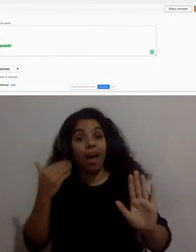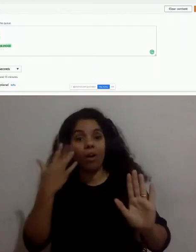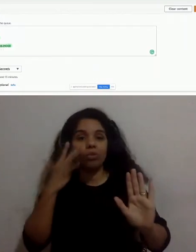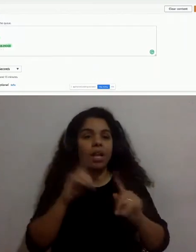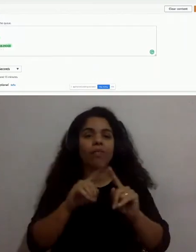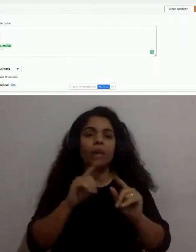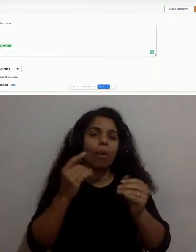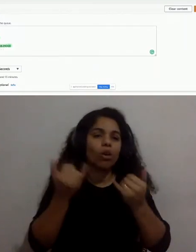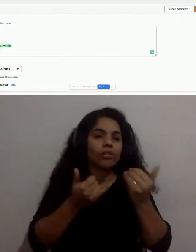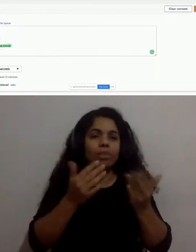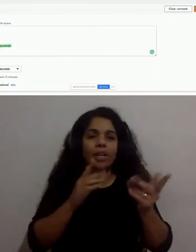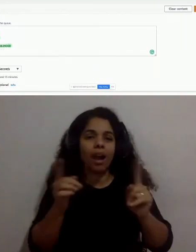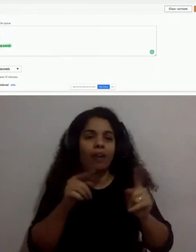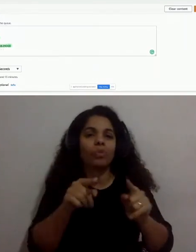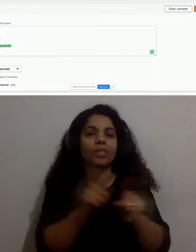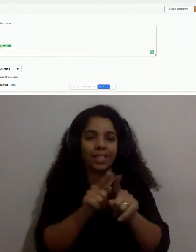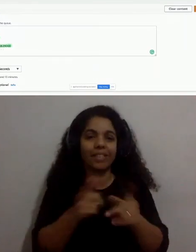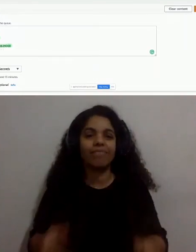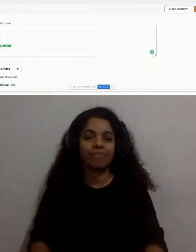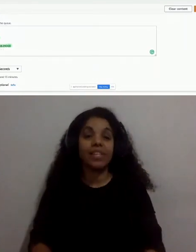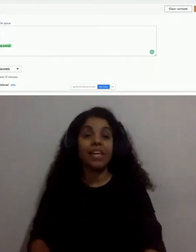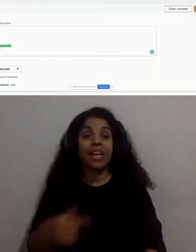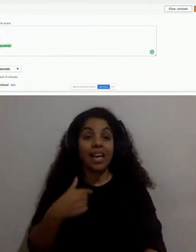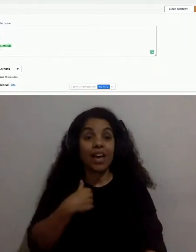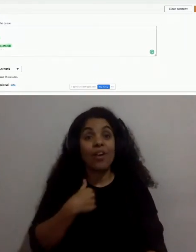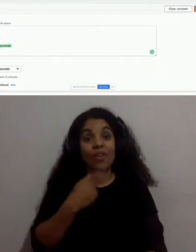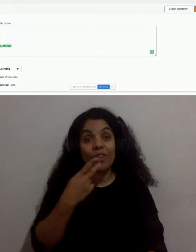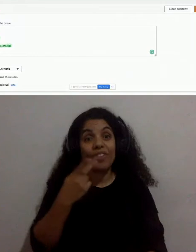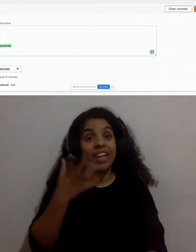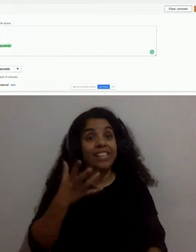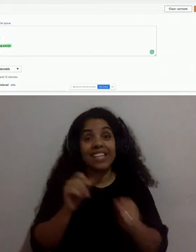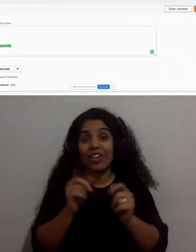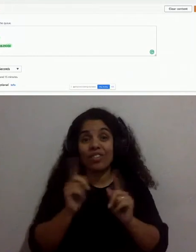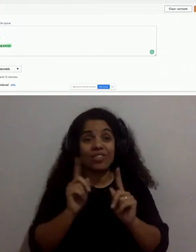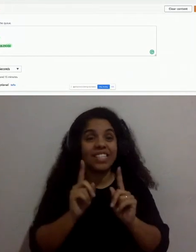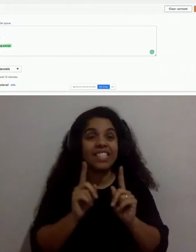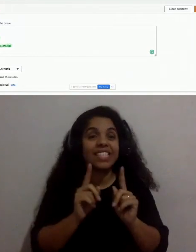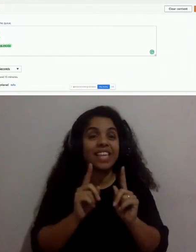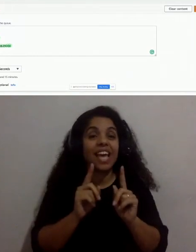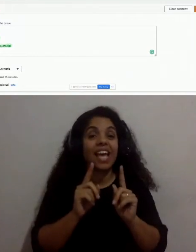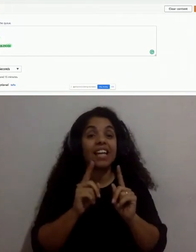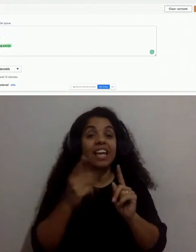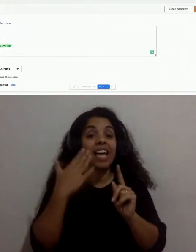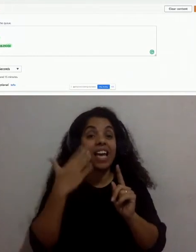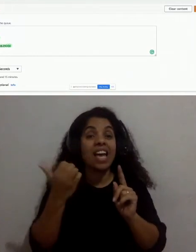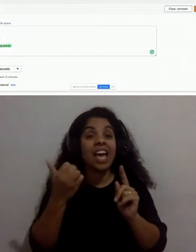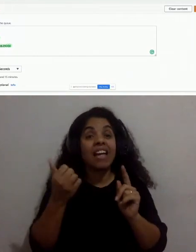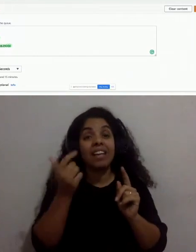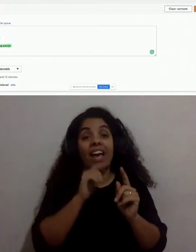ir brincando com isso daqui. Eu confesso que eu não fiz em sucesso, só fiz com